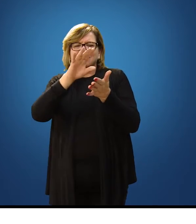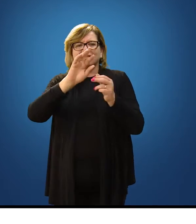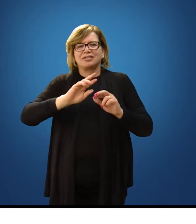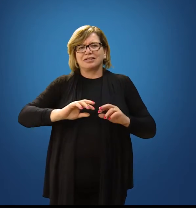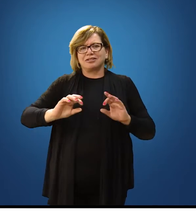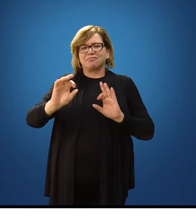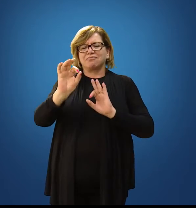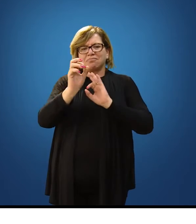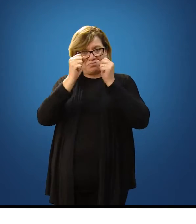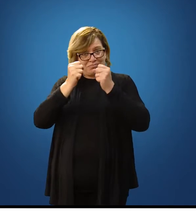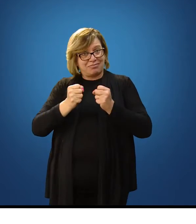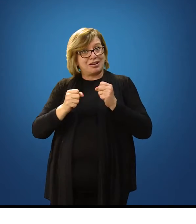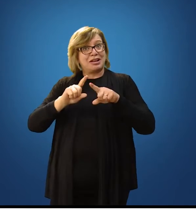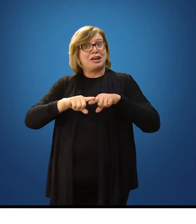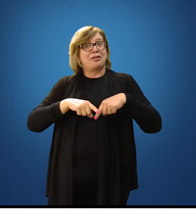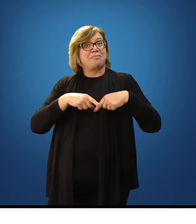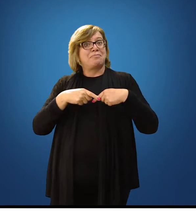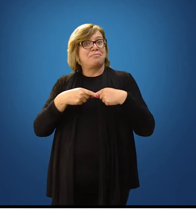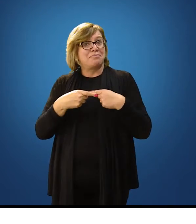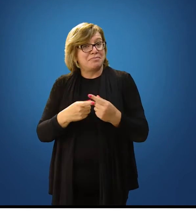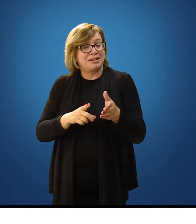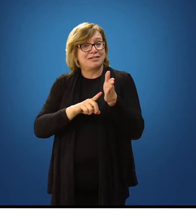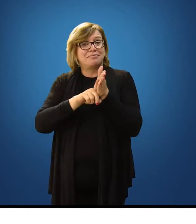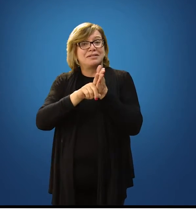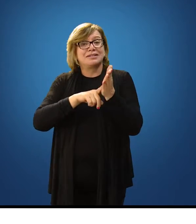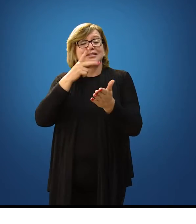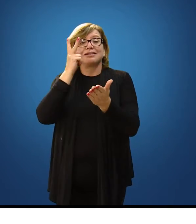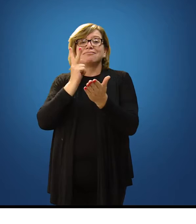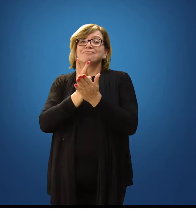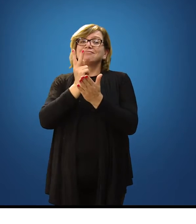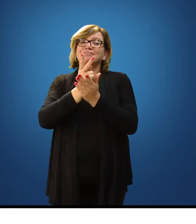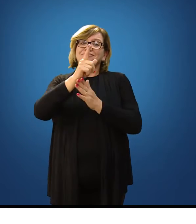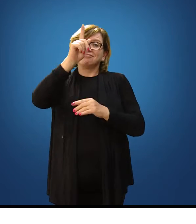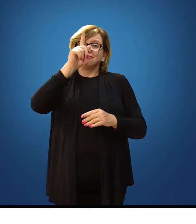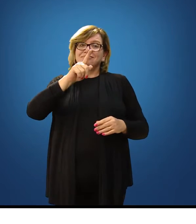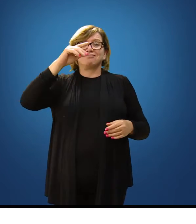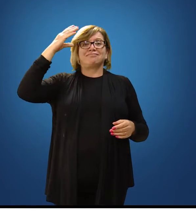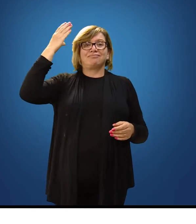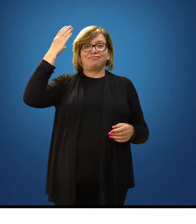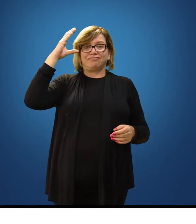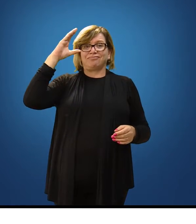ou organizações, mas o interesse da sua pesquisa deve ser um